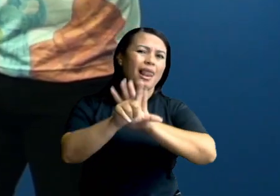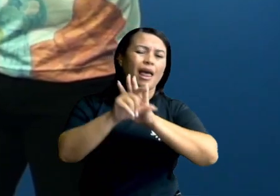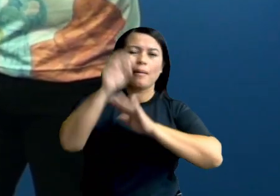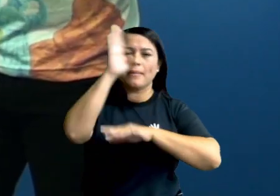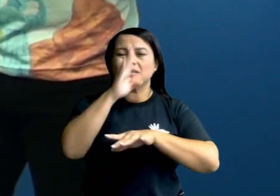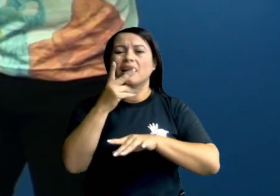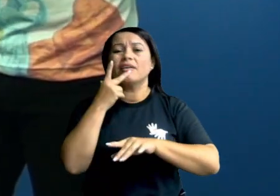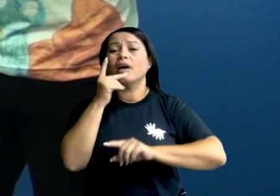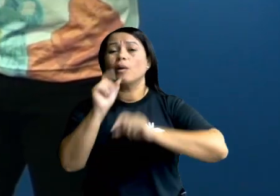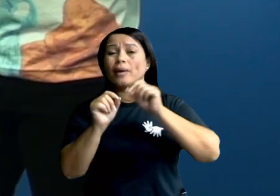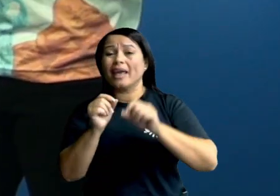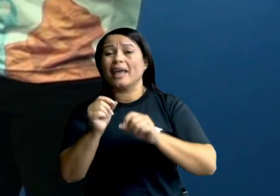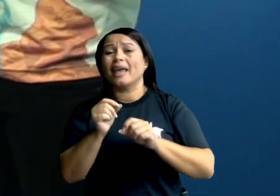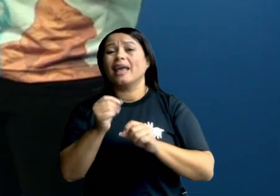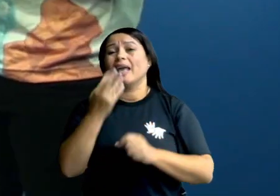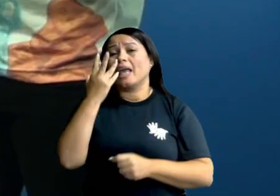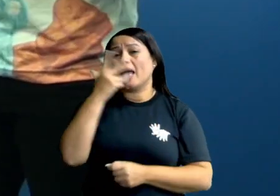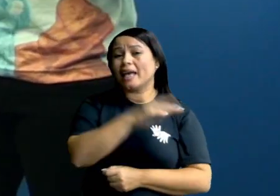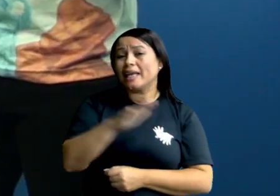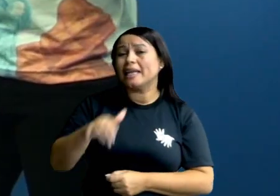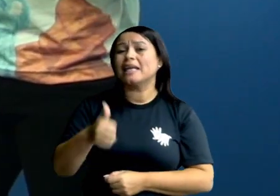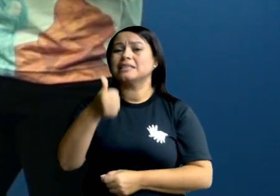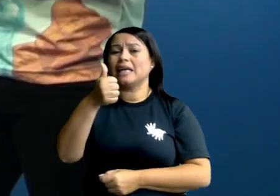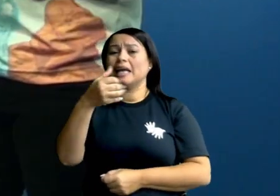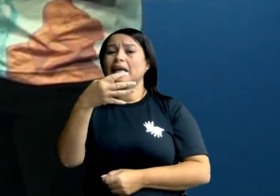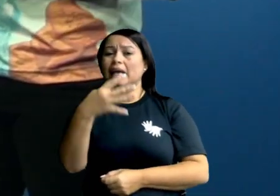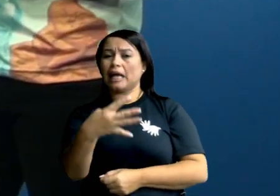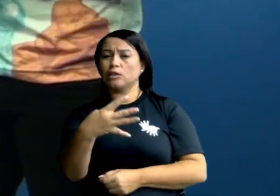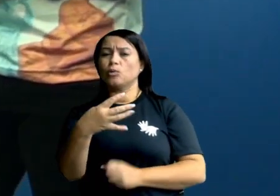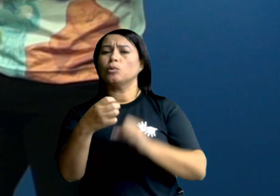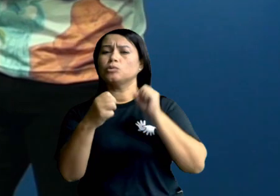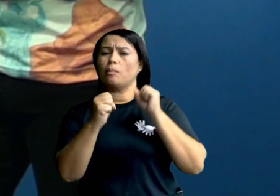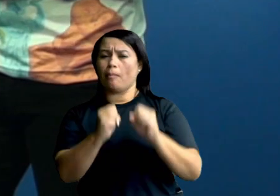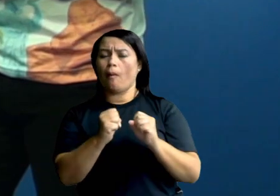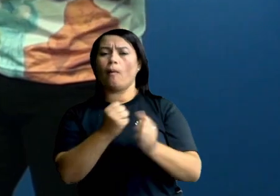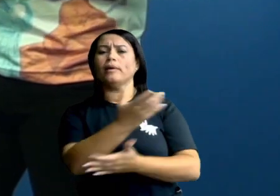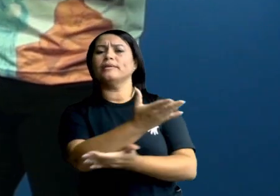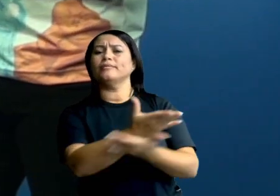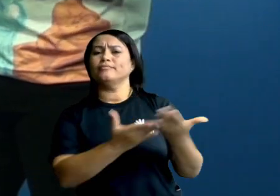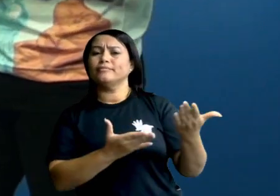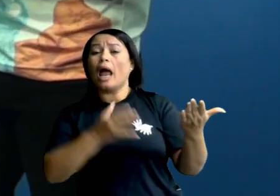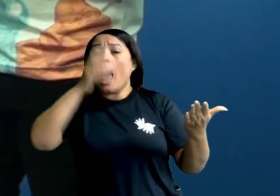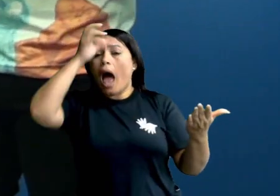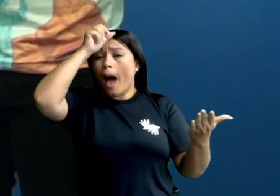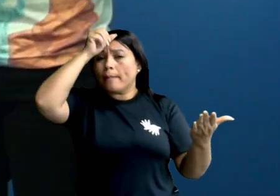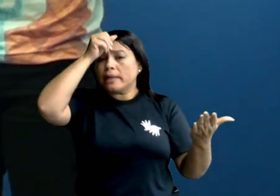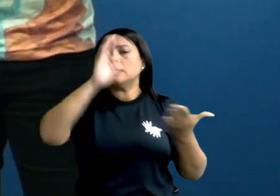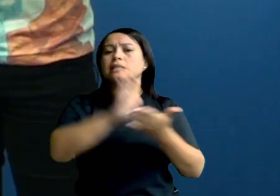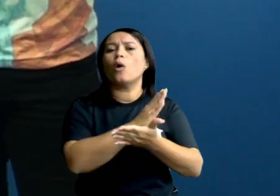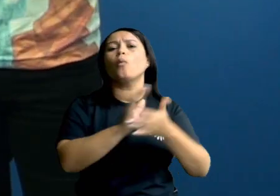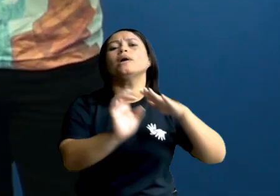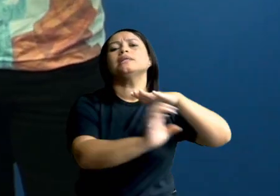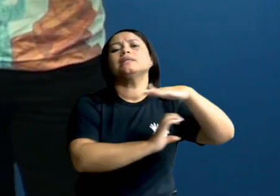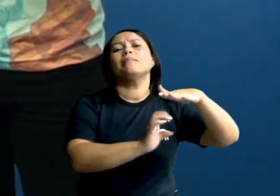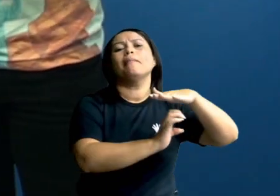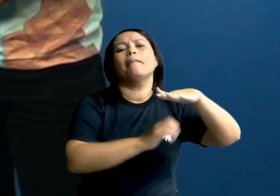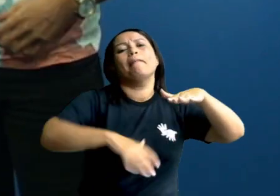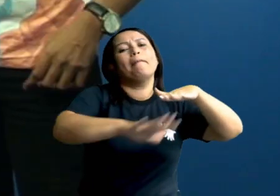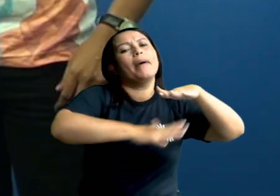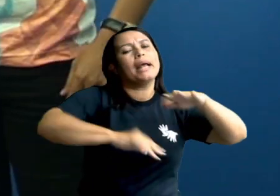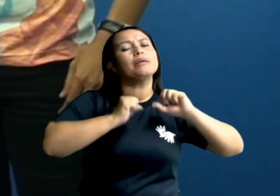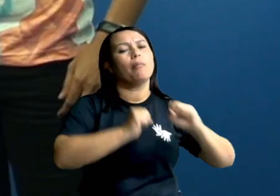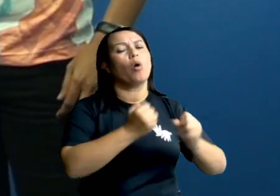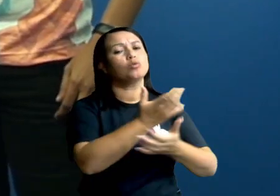criança, adolescente, melhor dizendo, a partir dos 14 anos já pode ser contratado como aprendiz por empresas de um modo geral, lógico que com um